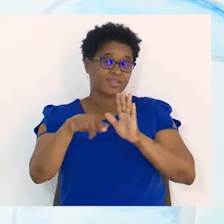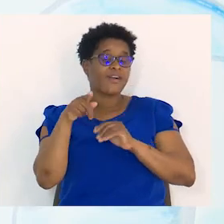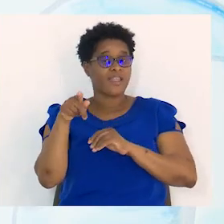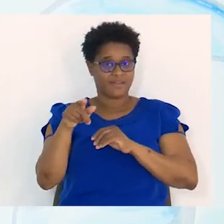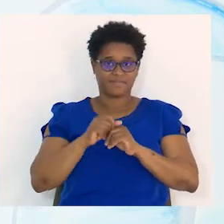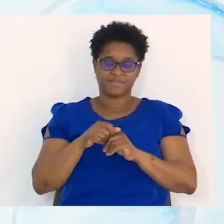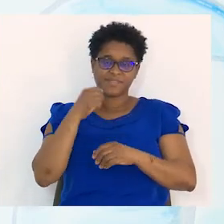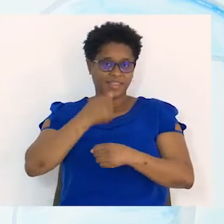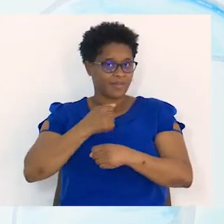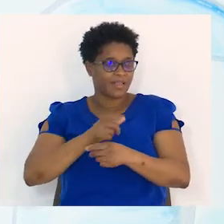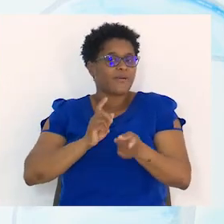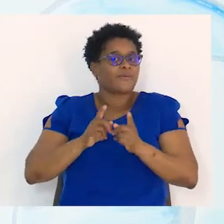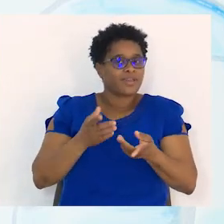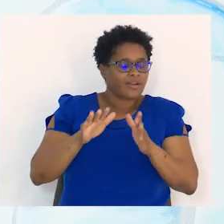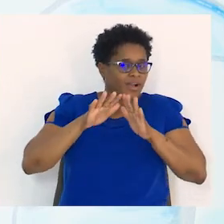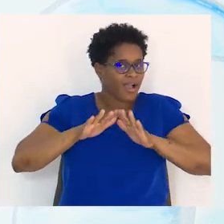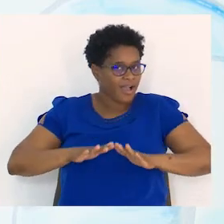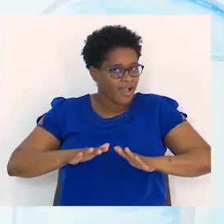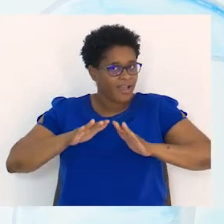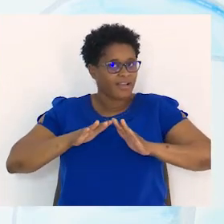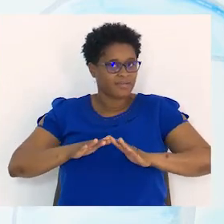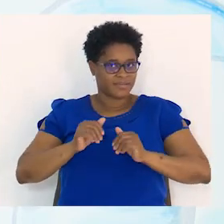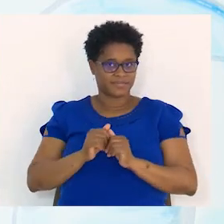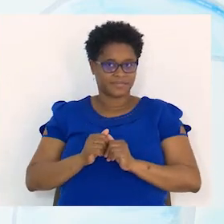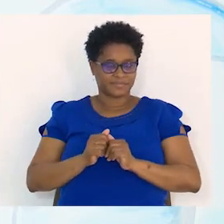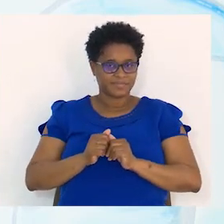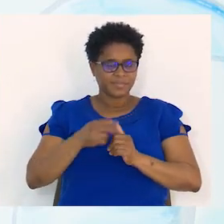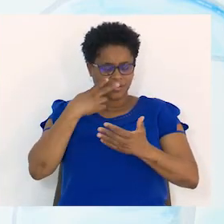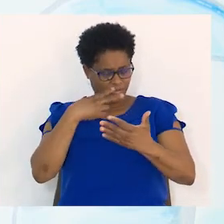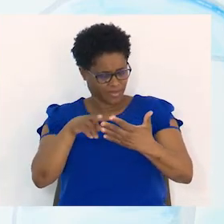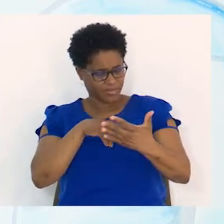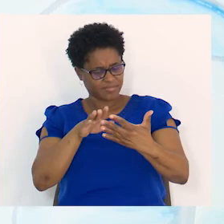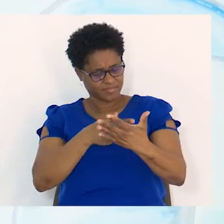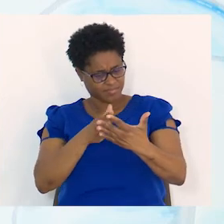lá. Trabalhar aquilo com calma. Consultas